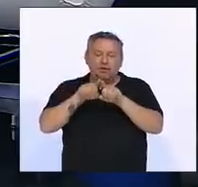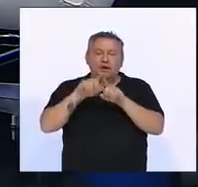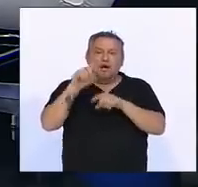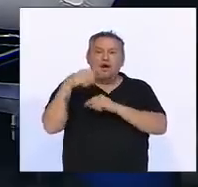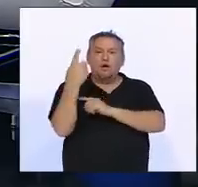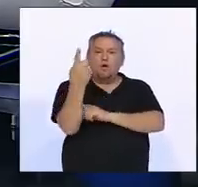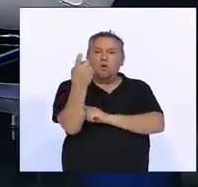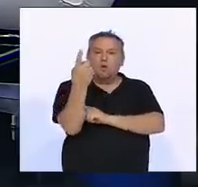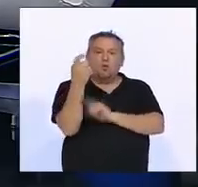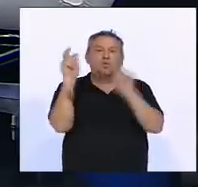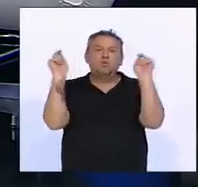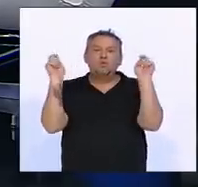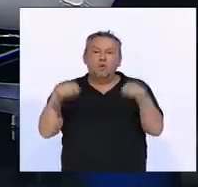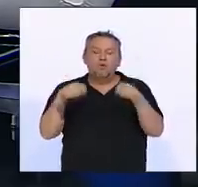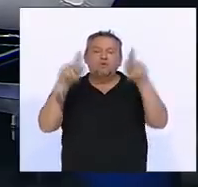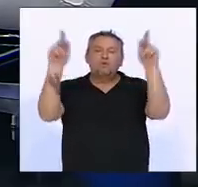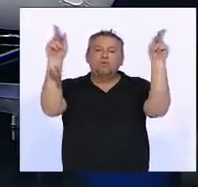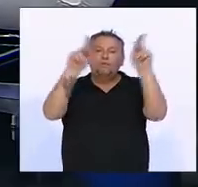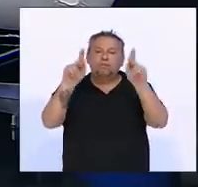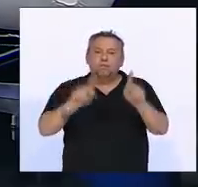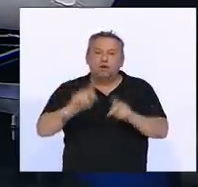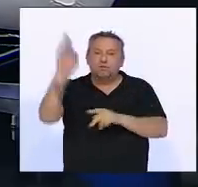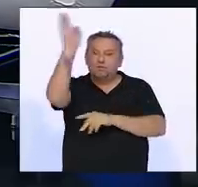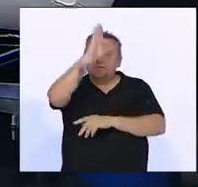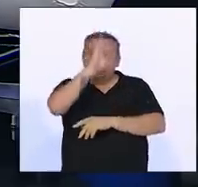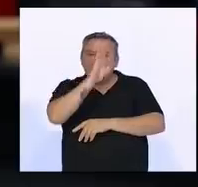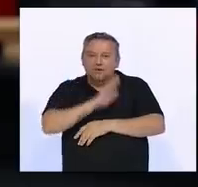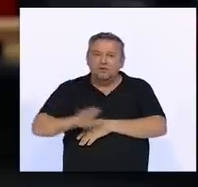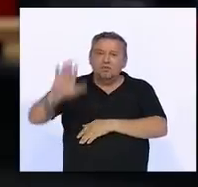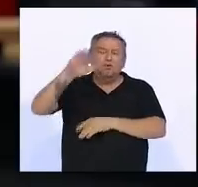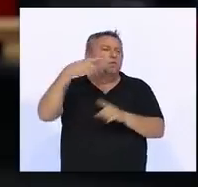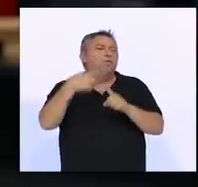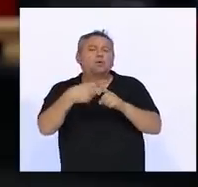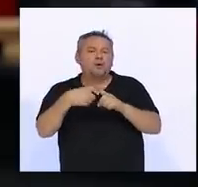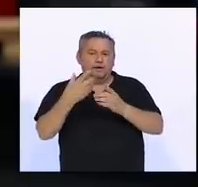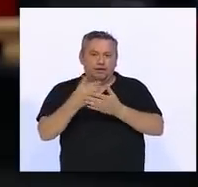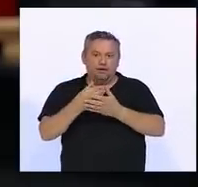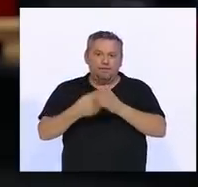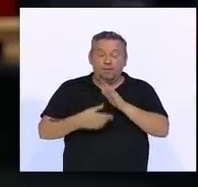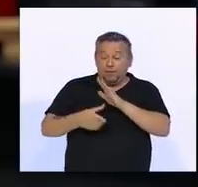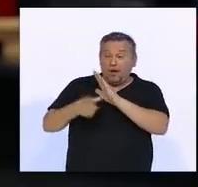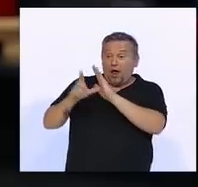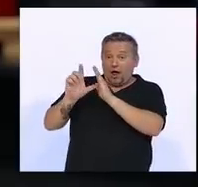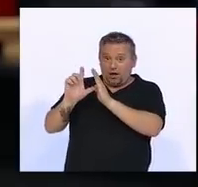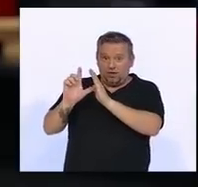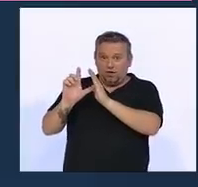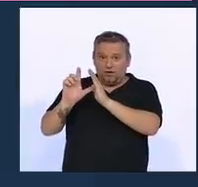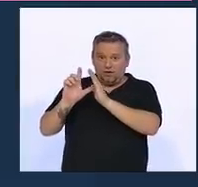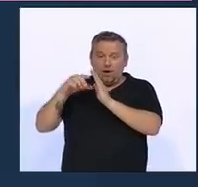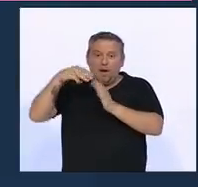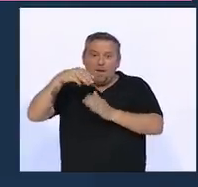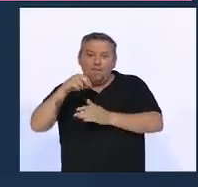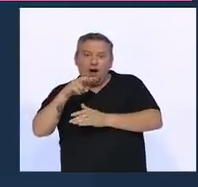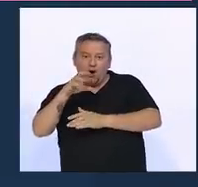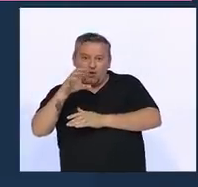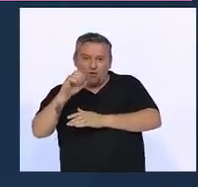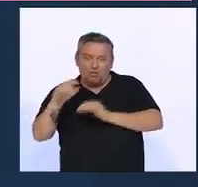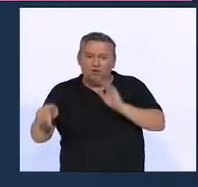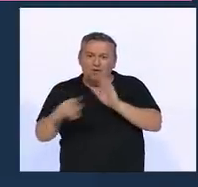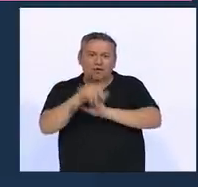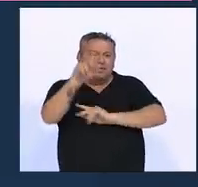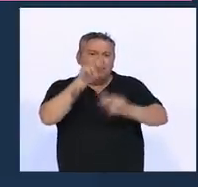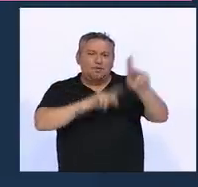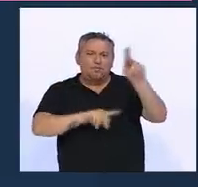o único que pode pacificar o país. Por quê? Antes de tudo, Mauro, A própria